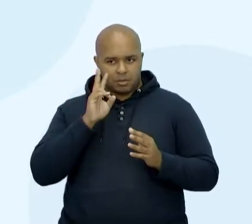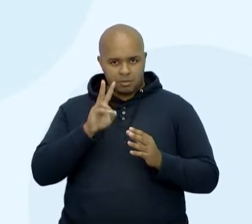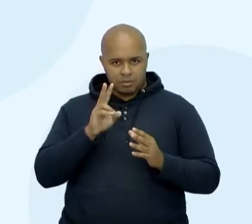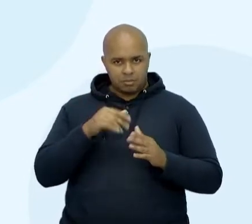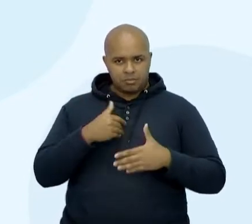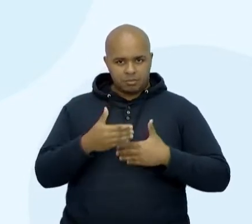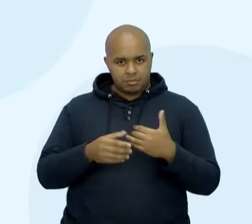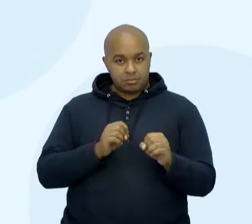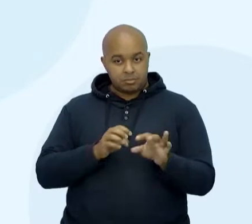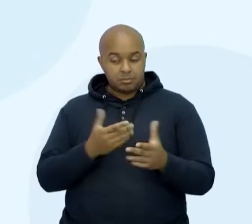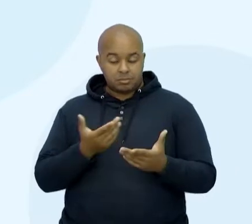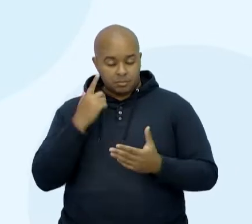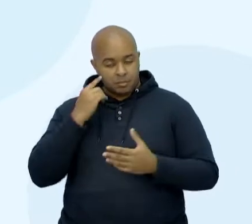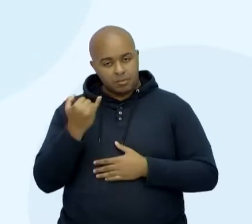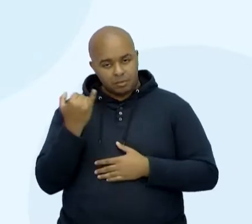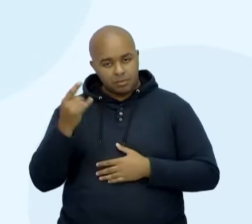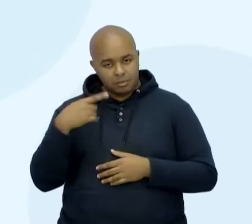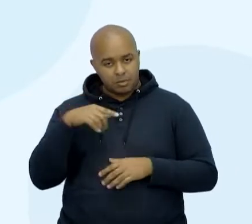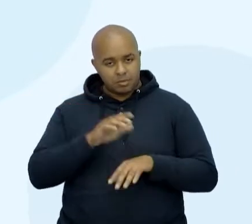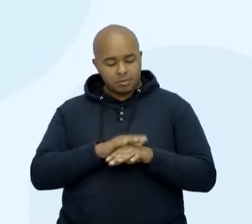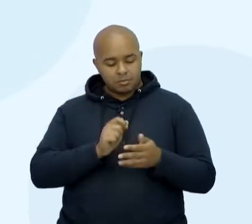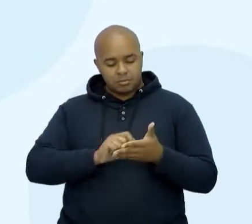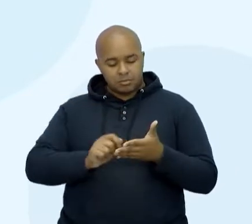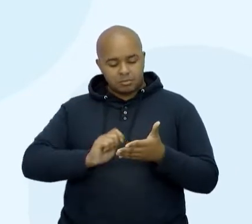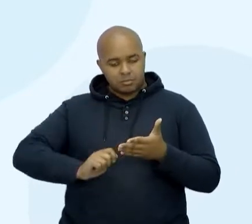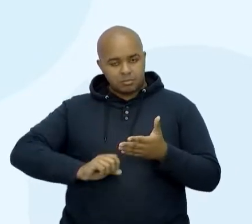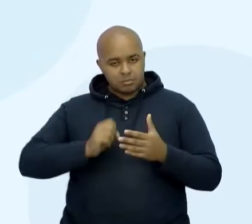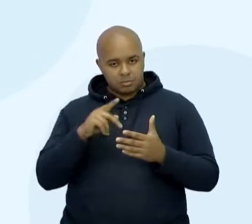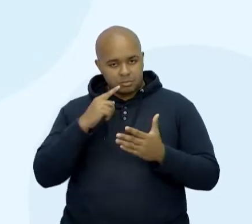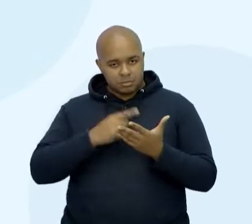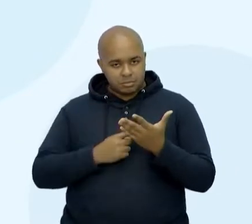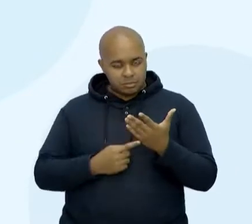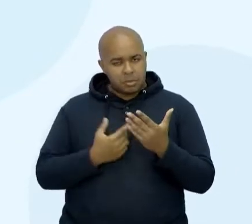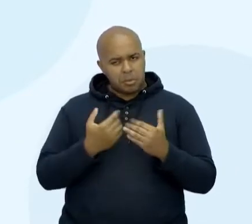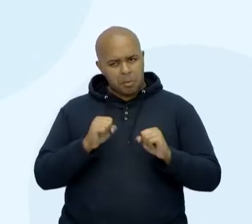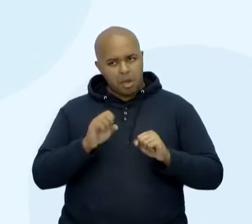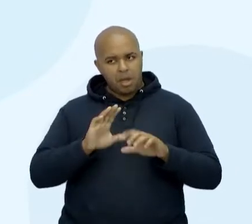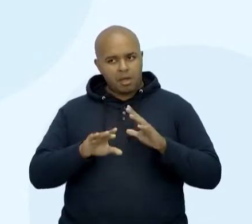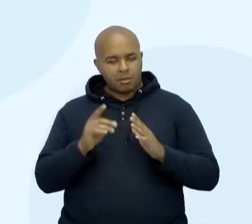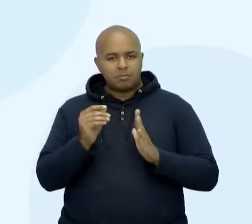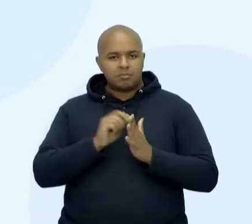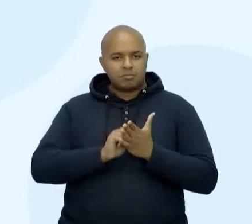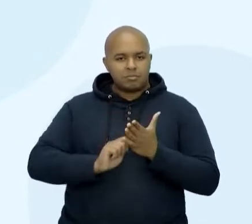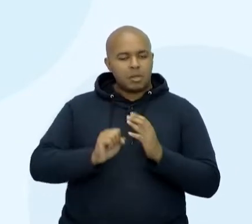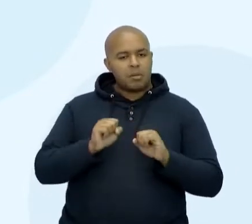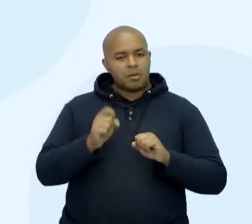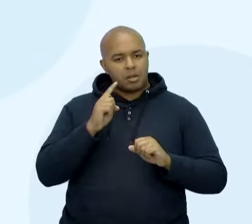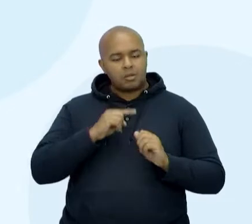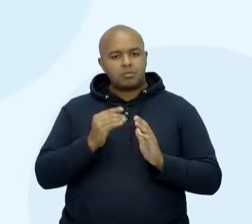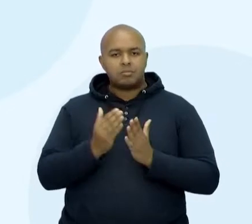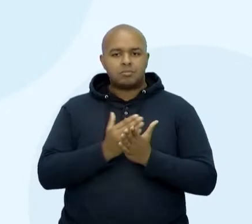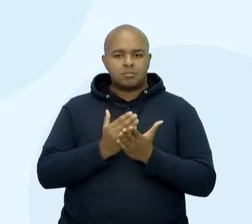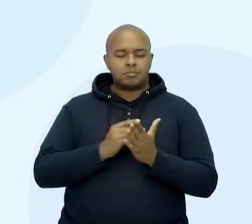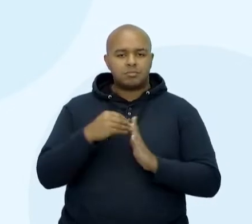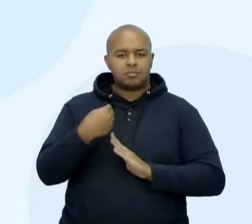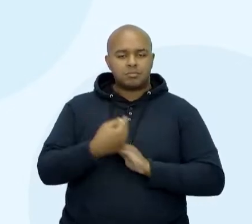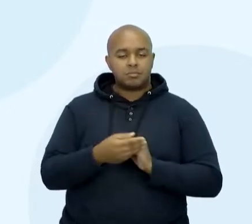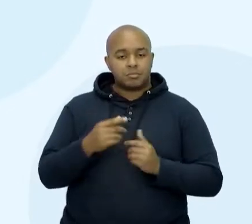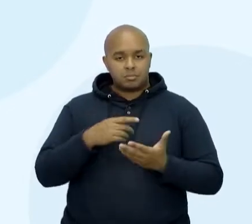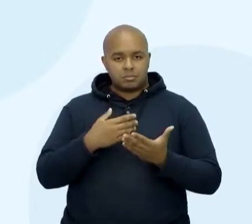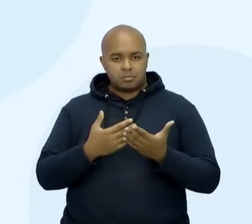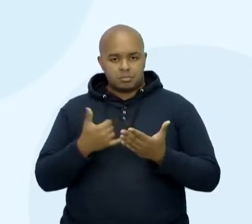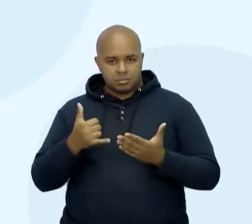aí durante essa aula, então é muito importante fazer a anotação do diário de bordo, que pode ser um caderno, pode ser um bloco de notas no celular,